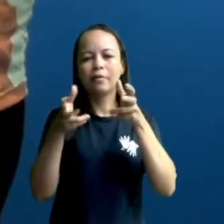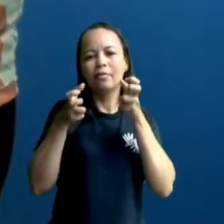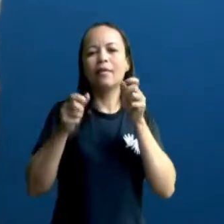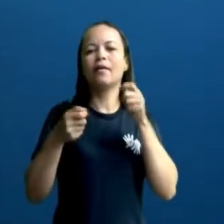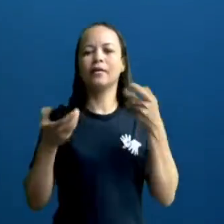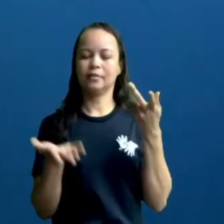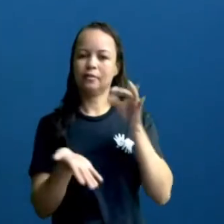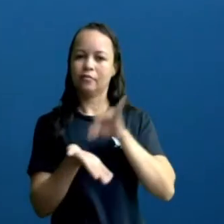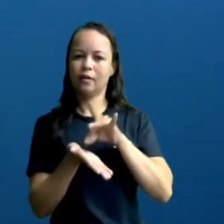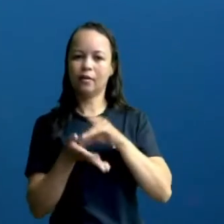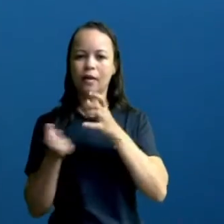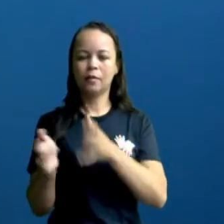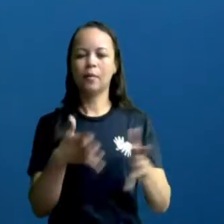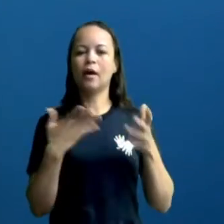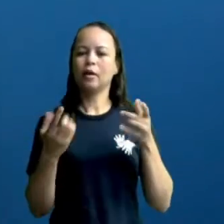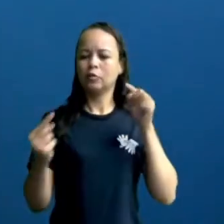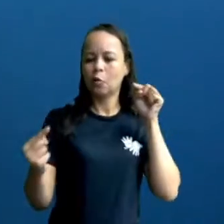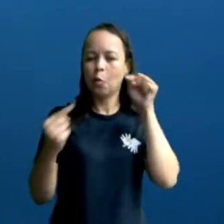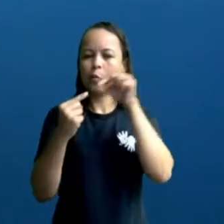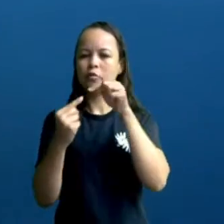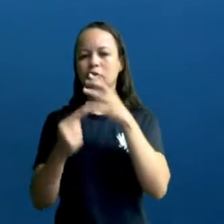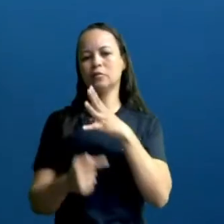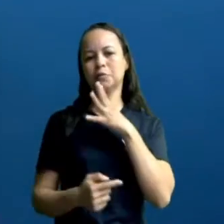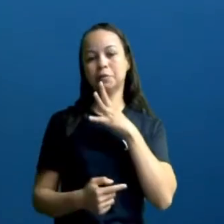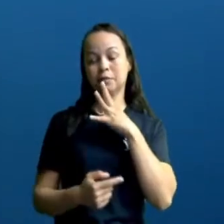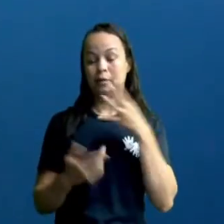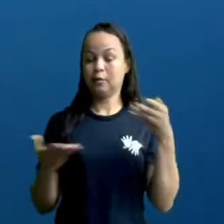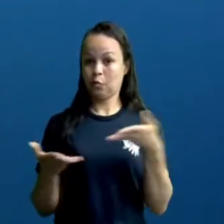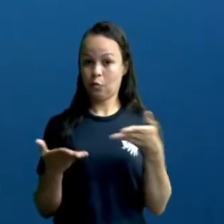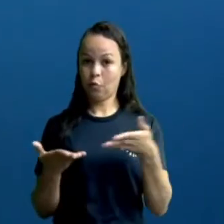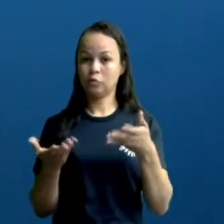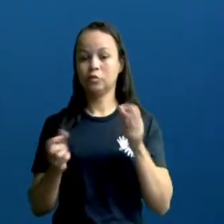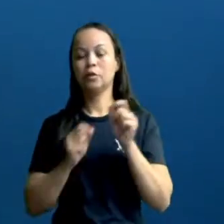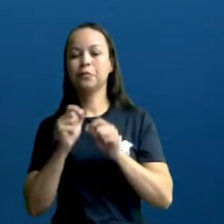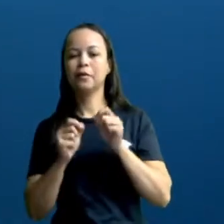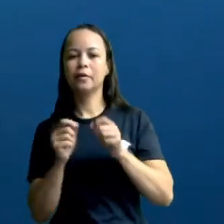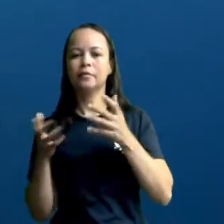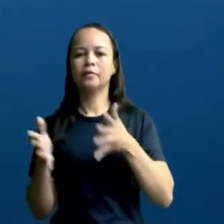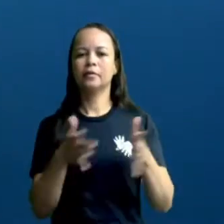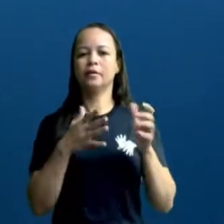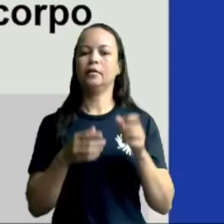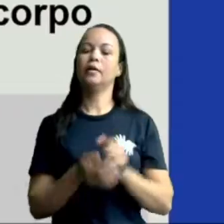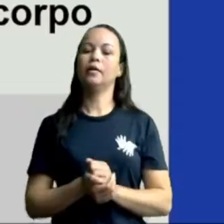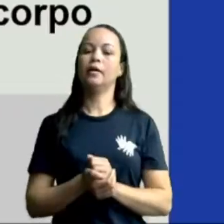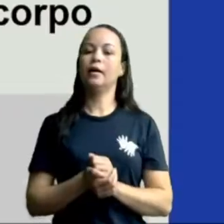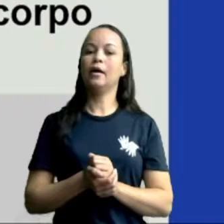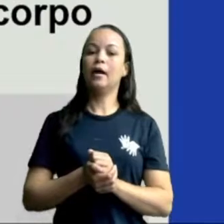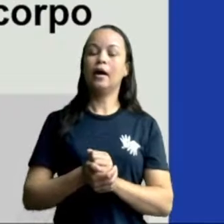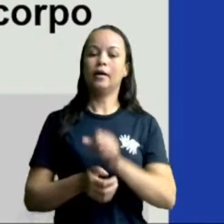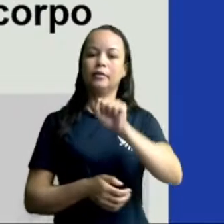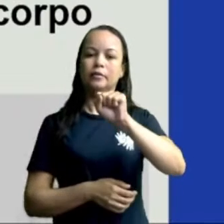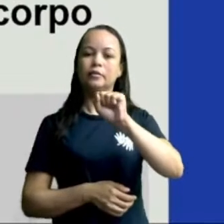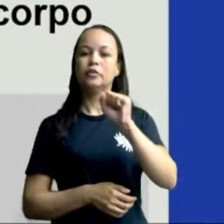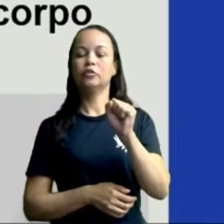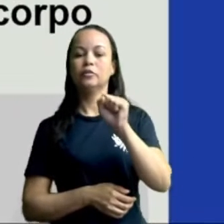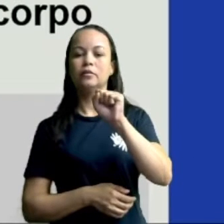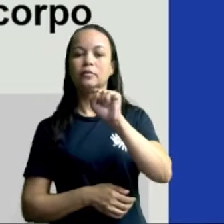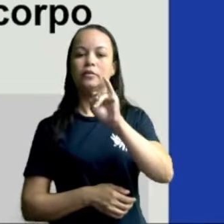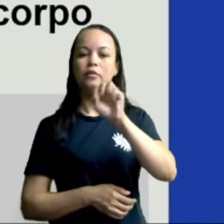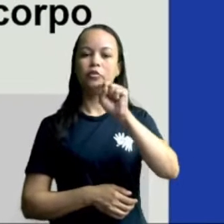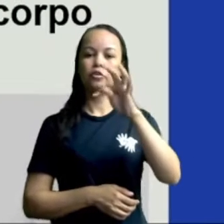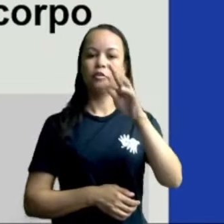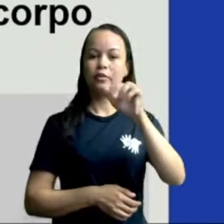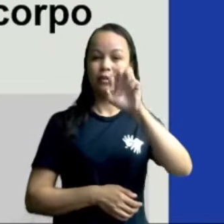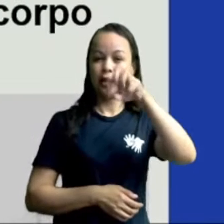possa fortalecer o nosso objeto do conhecimento de hoje, que é nada mais nada menos do que sistema cardiovascular,